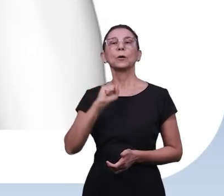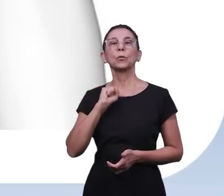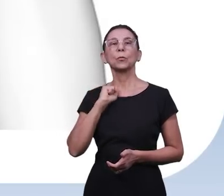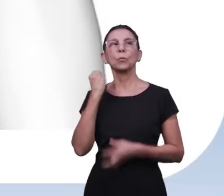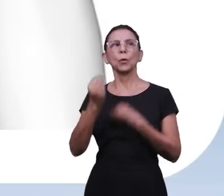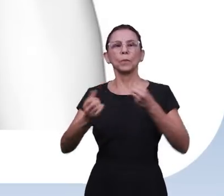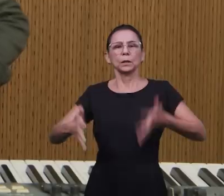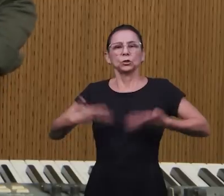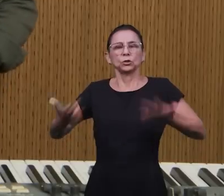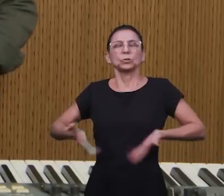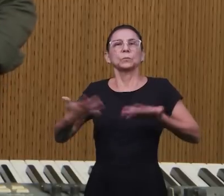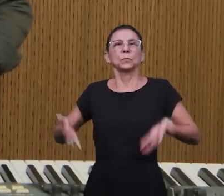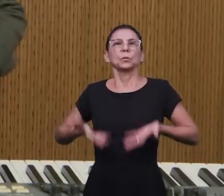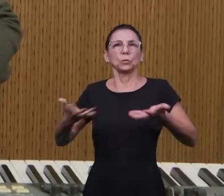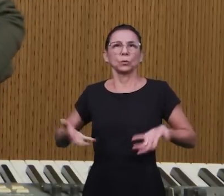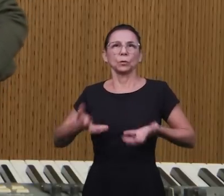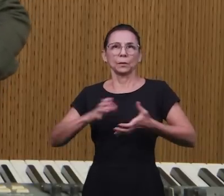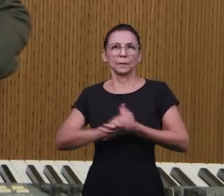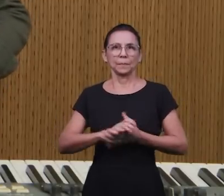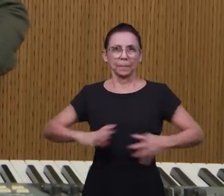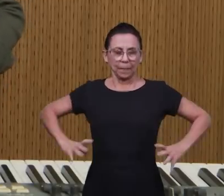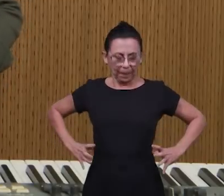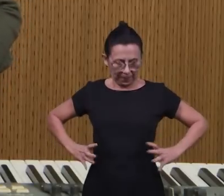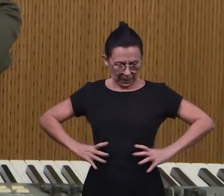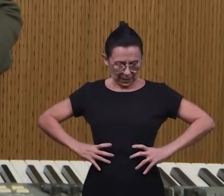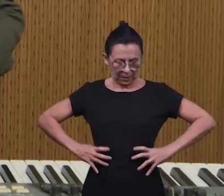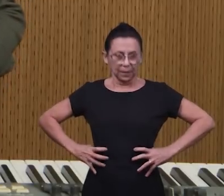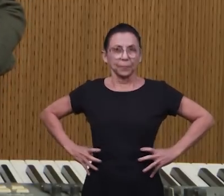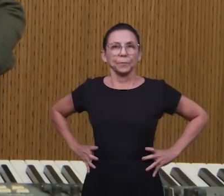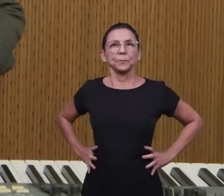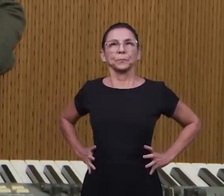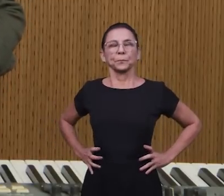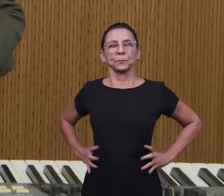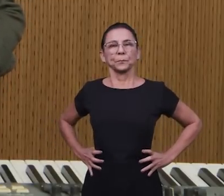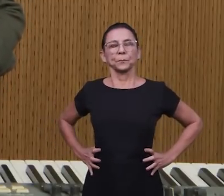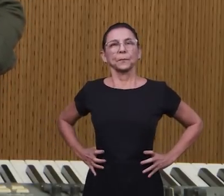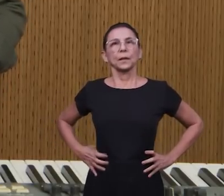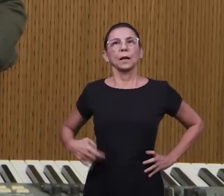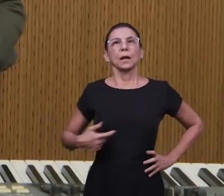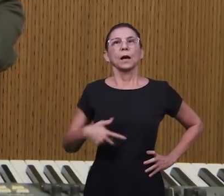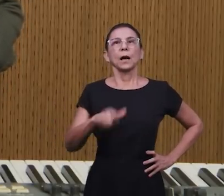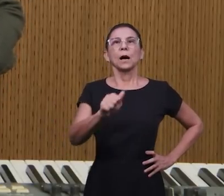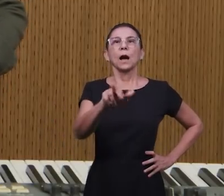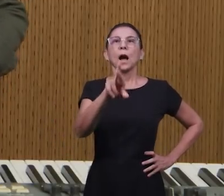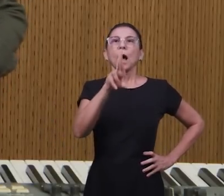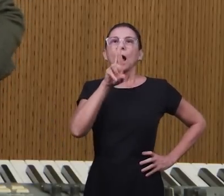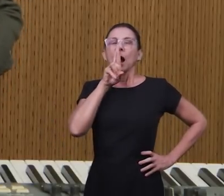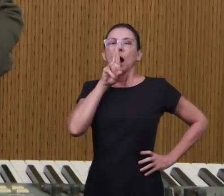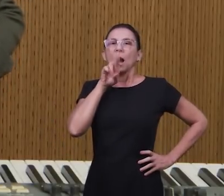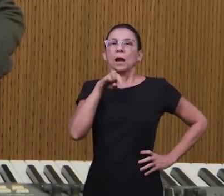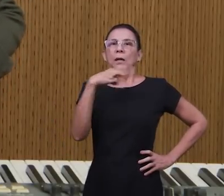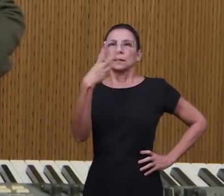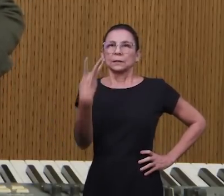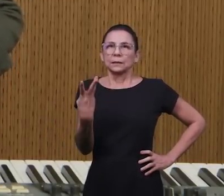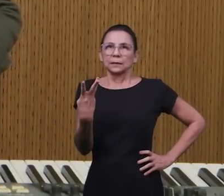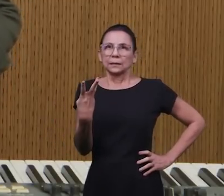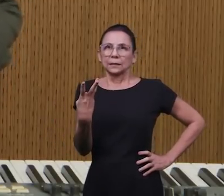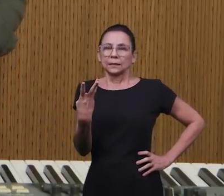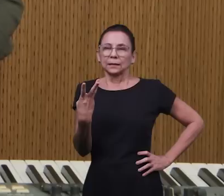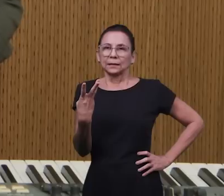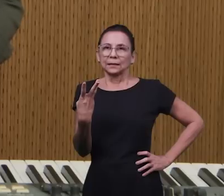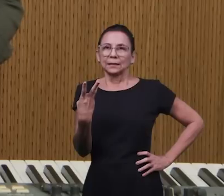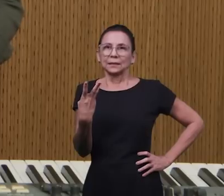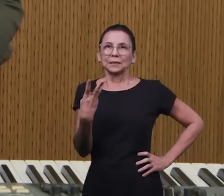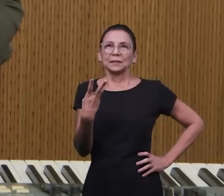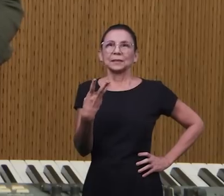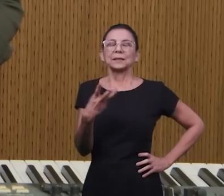da movimentação muscular intercostal. Eu vou respirar em 3 aberturas e faça comigo esse